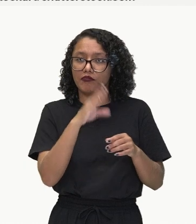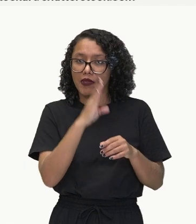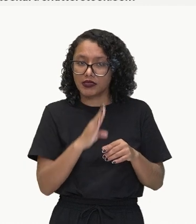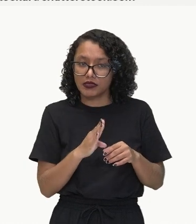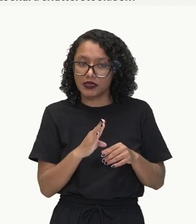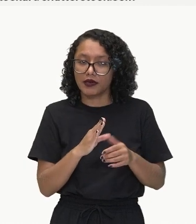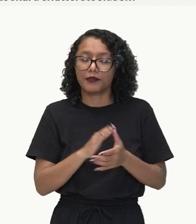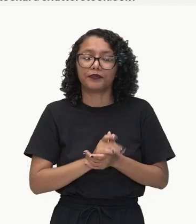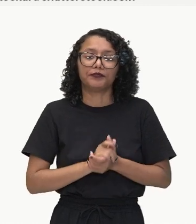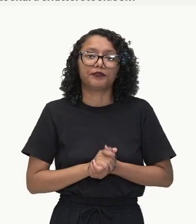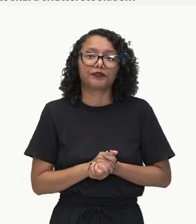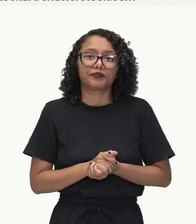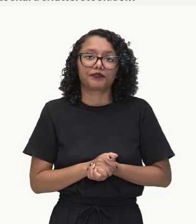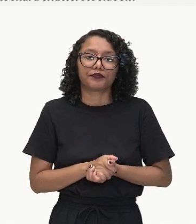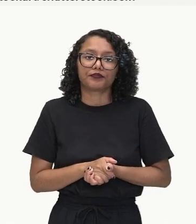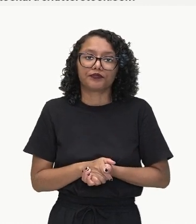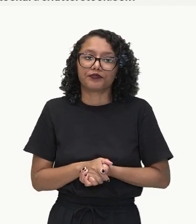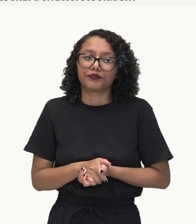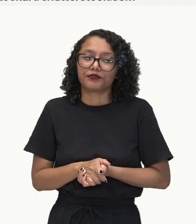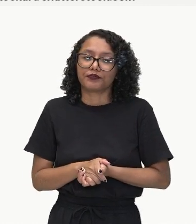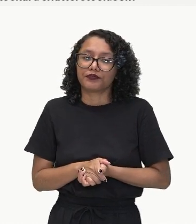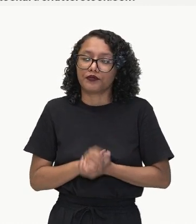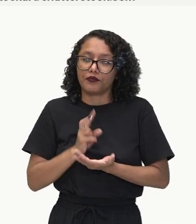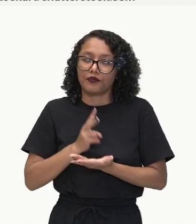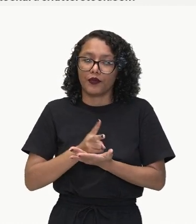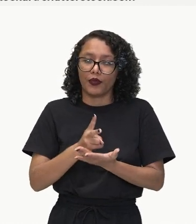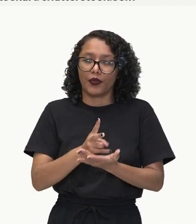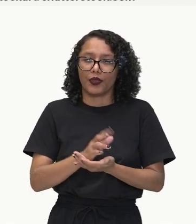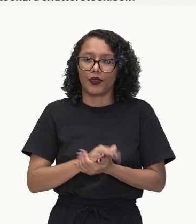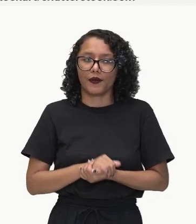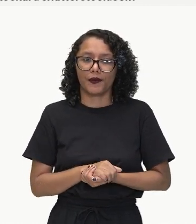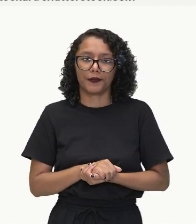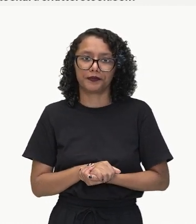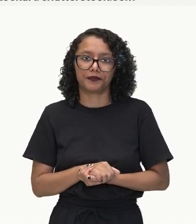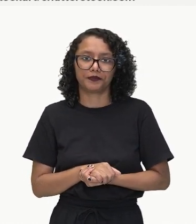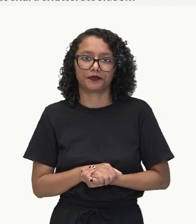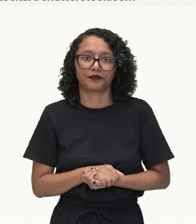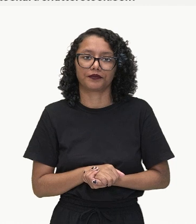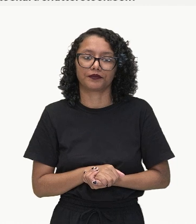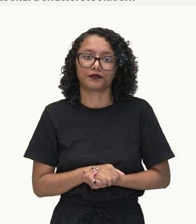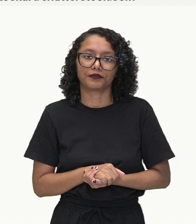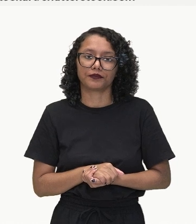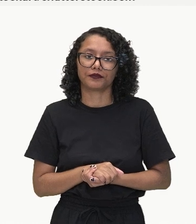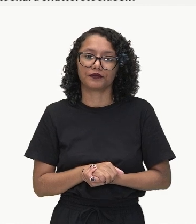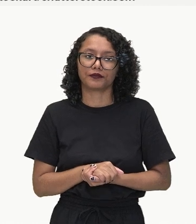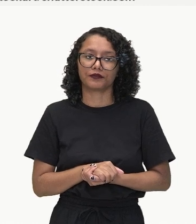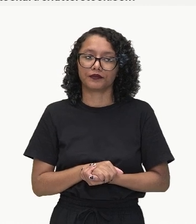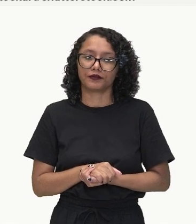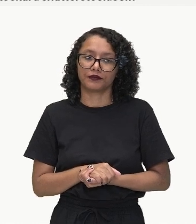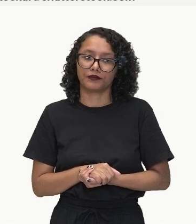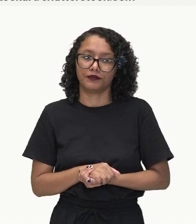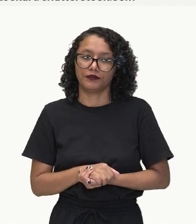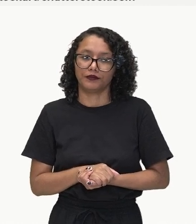da nossa língua portuguesa. Prosseguindo, vamos prosseguindo, então falando ainda sobre,